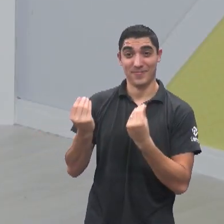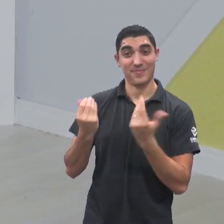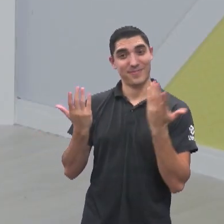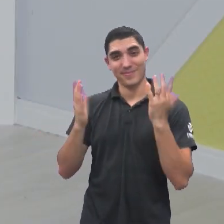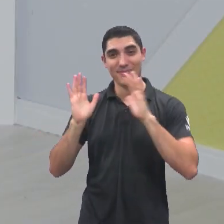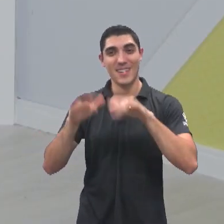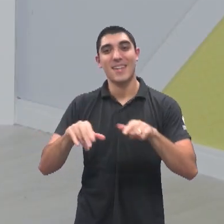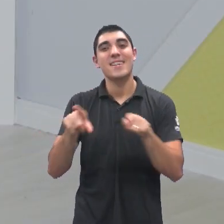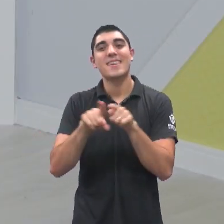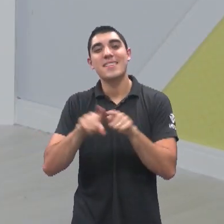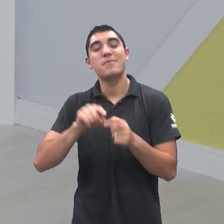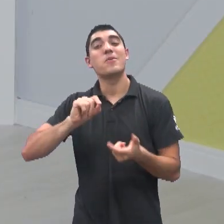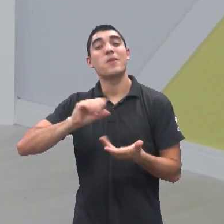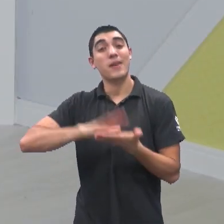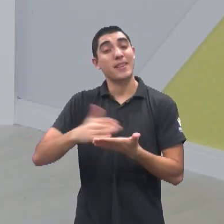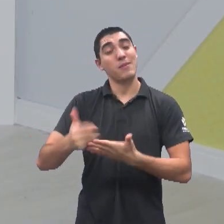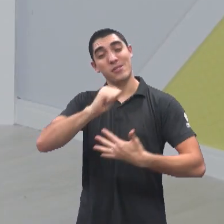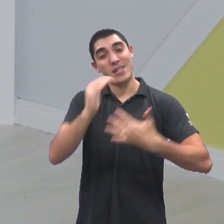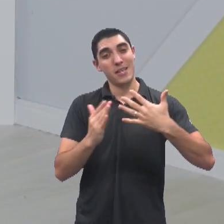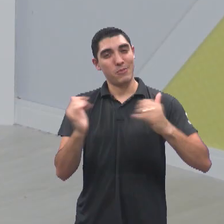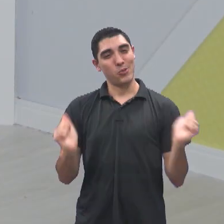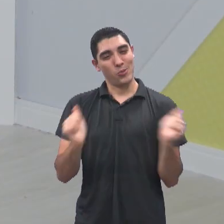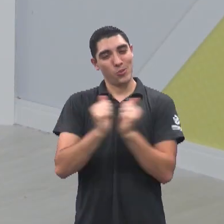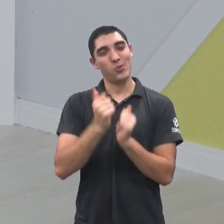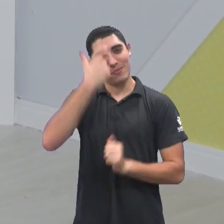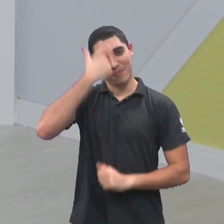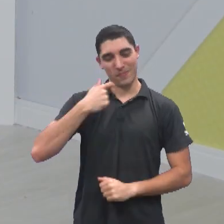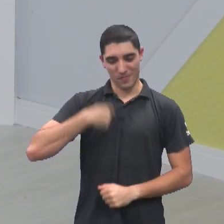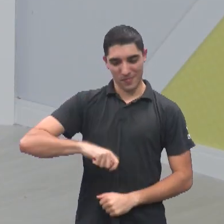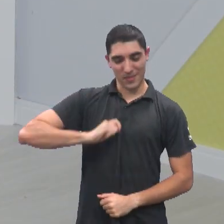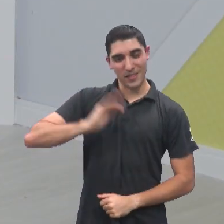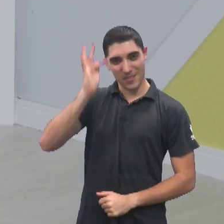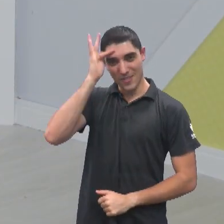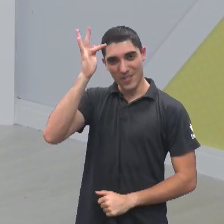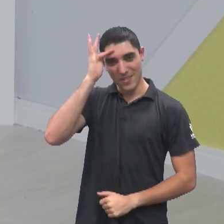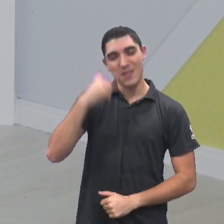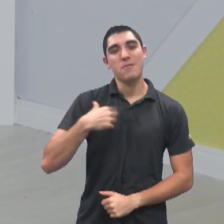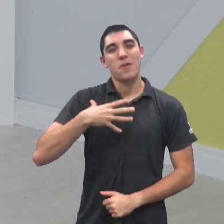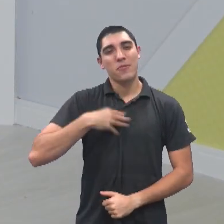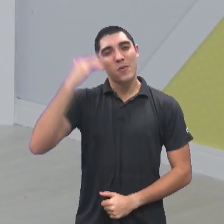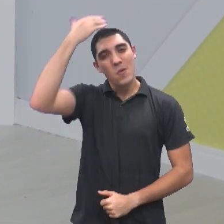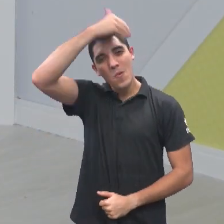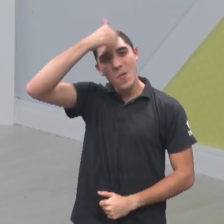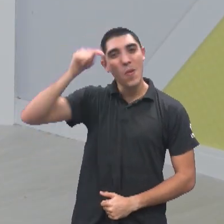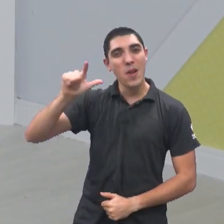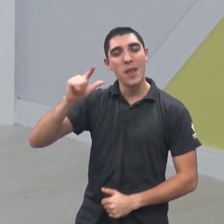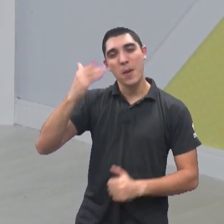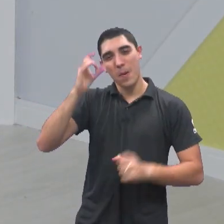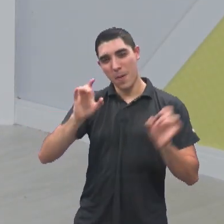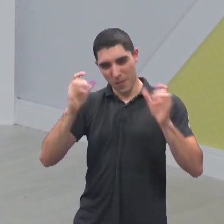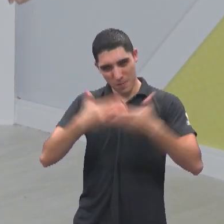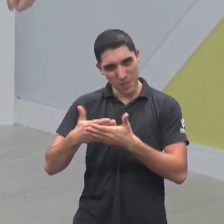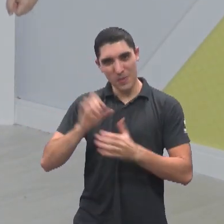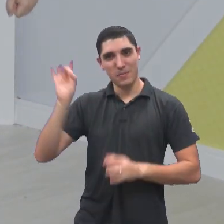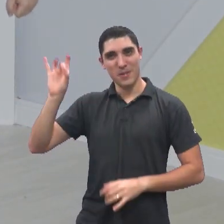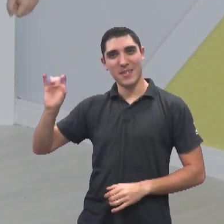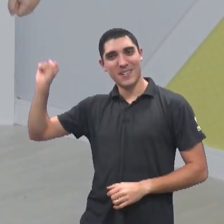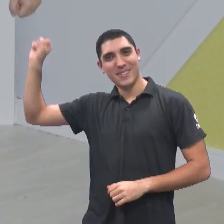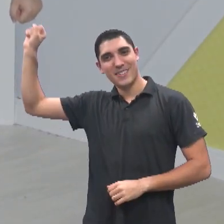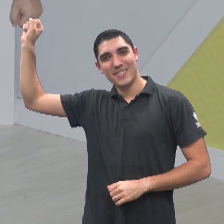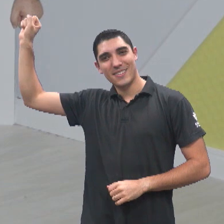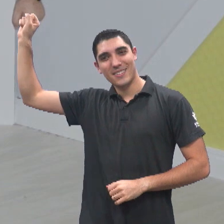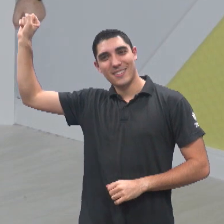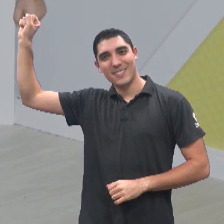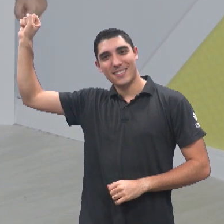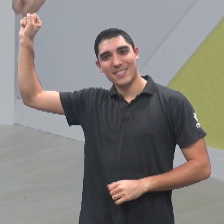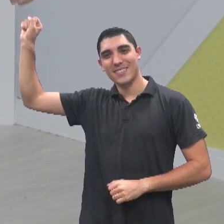nosso intérprete de Libras, o nosso querido Luiz Fernando, o papai do Lorenzo. Lorenzo, que é o mascotinho do Hora do Esporte. Luizão,